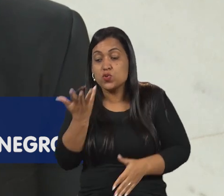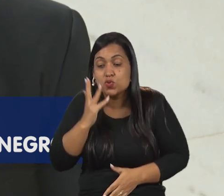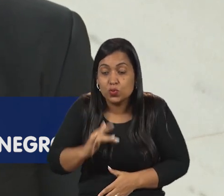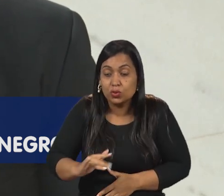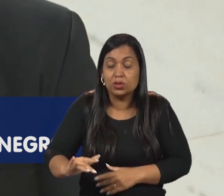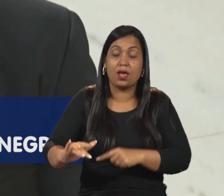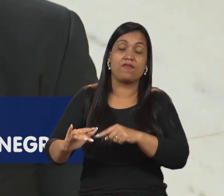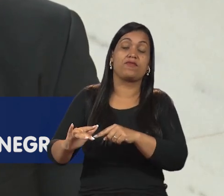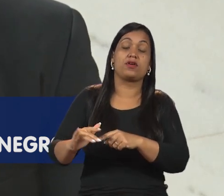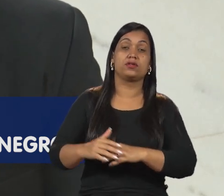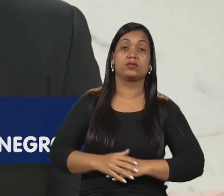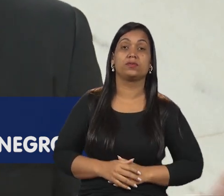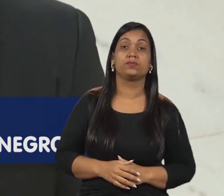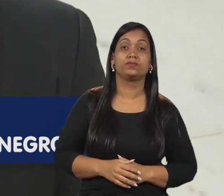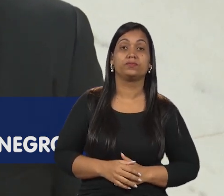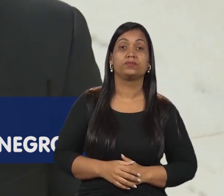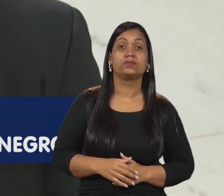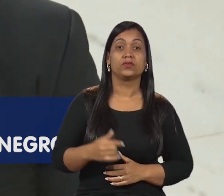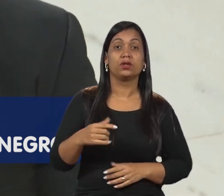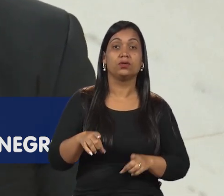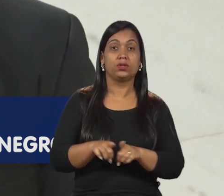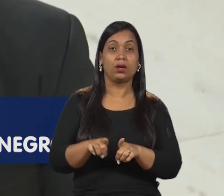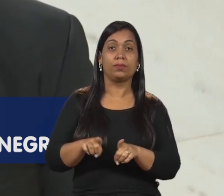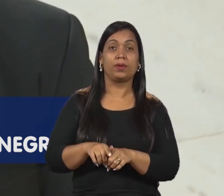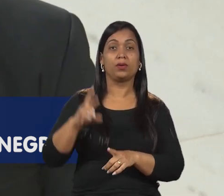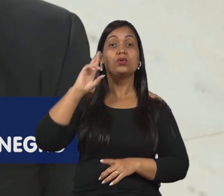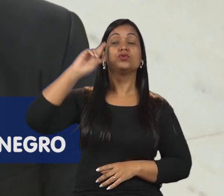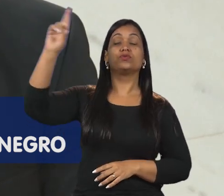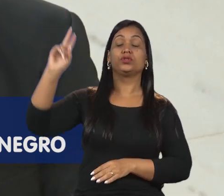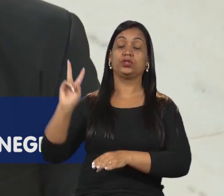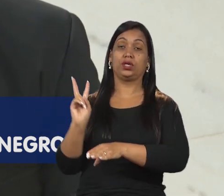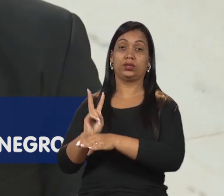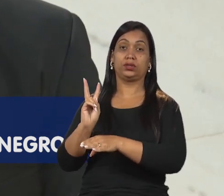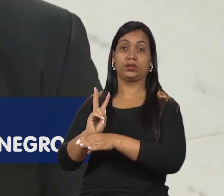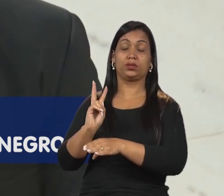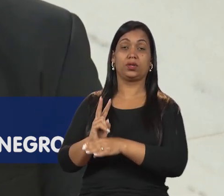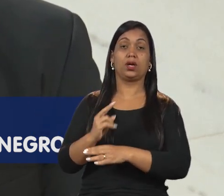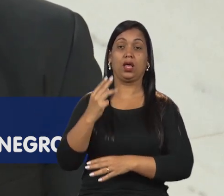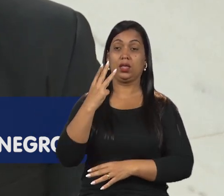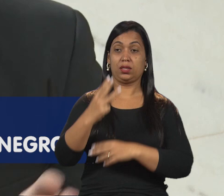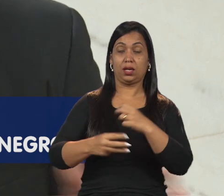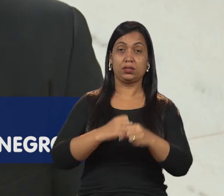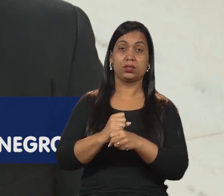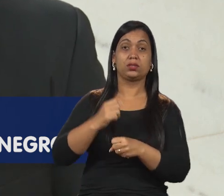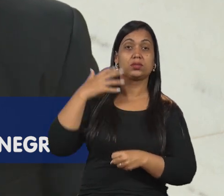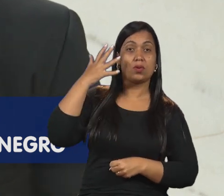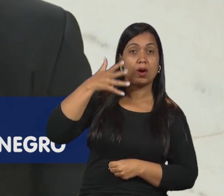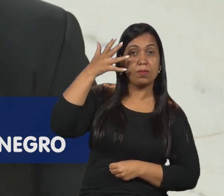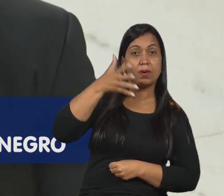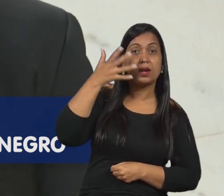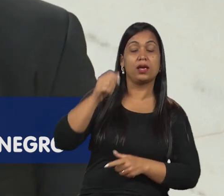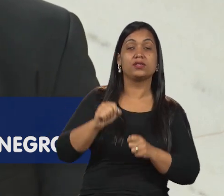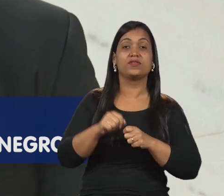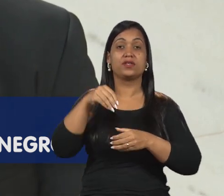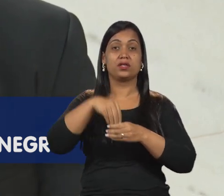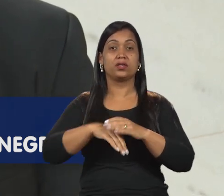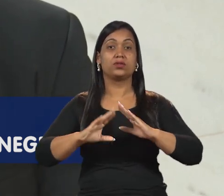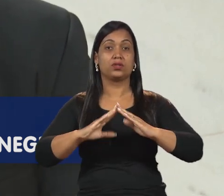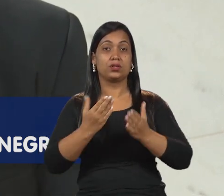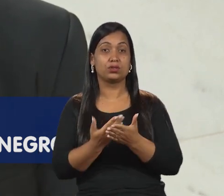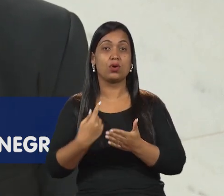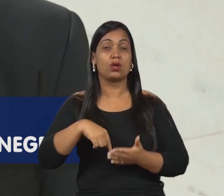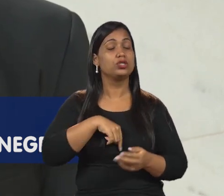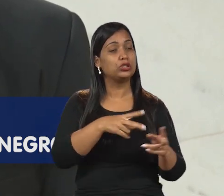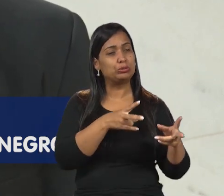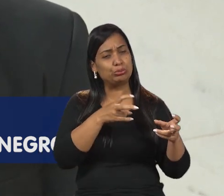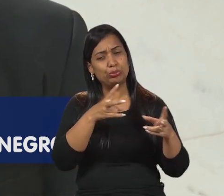isso quando fui subcomandante também da Guarda Municipal durante 3 anos, com as palestras que nós fazemos nas escolas. A gente